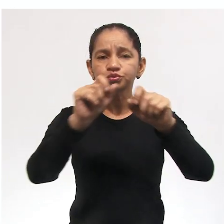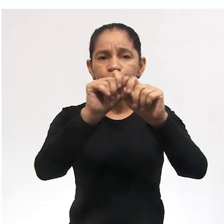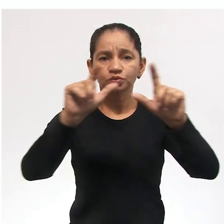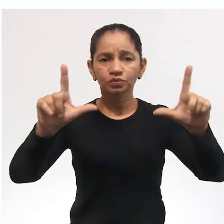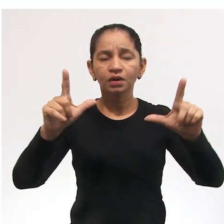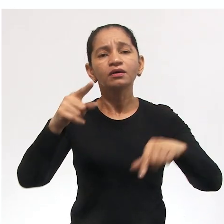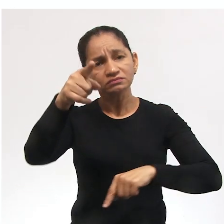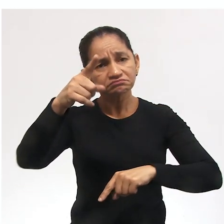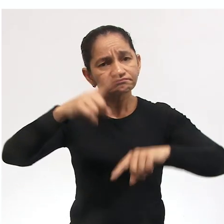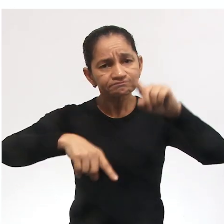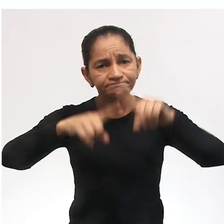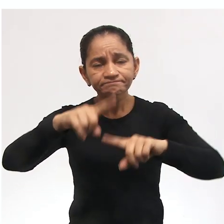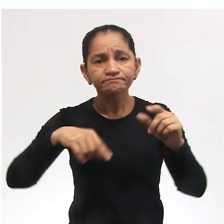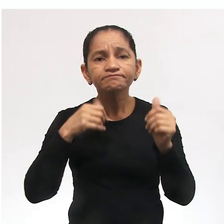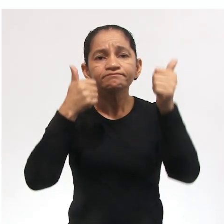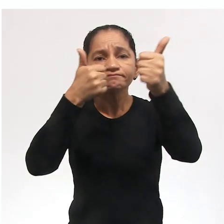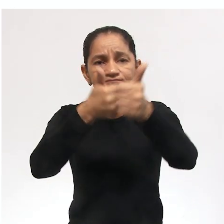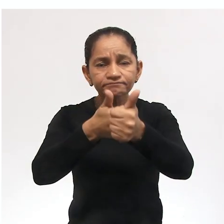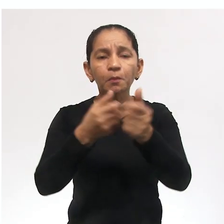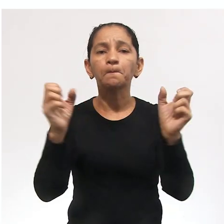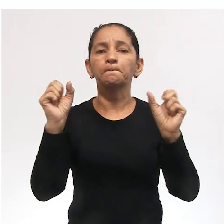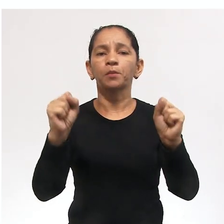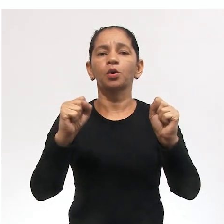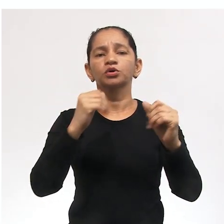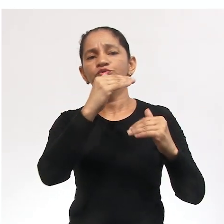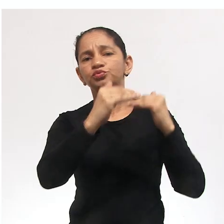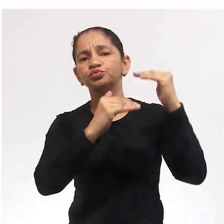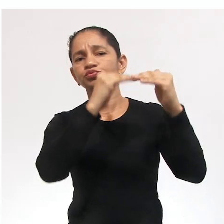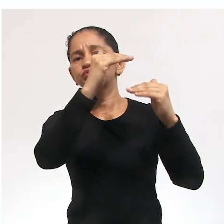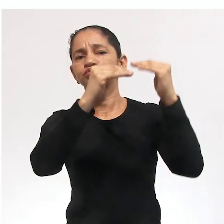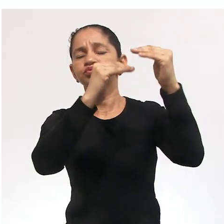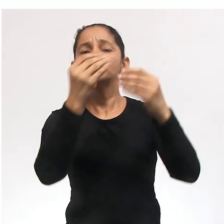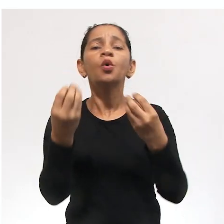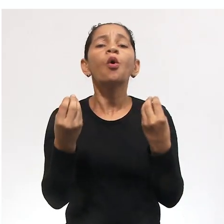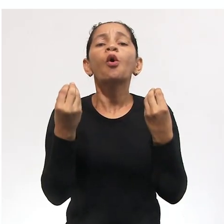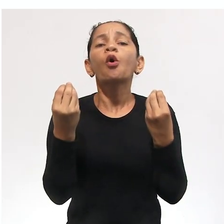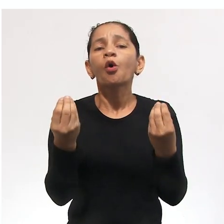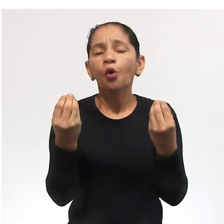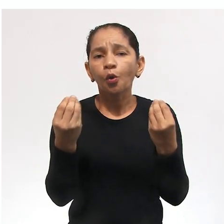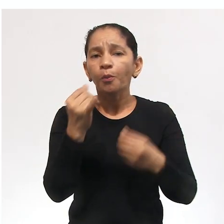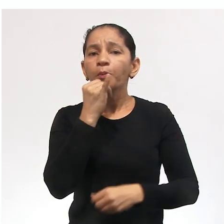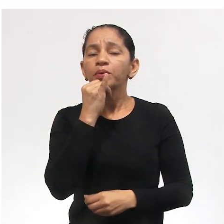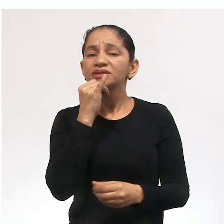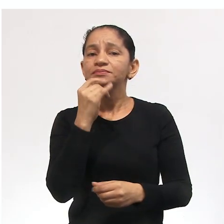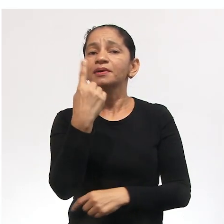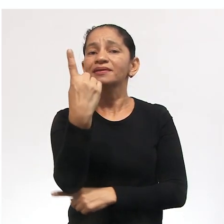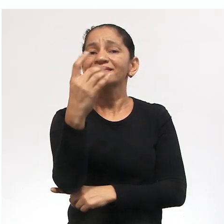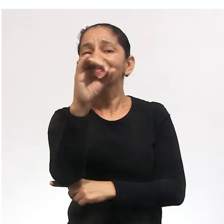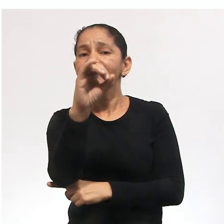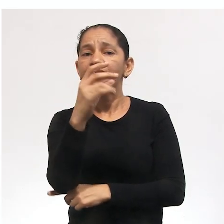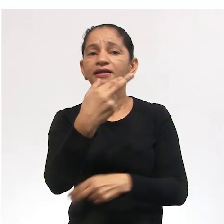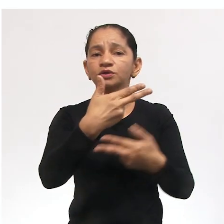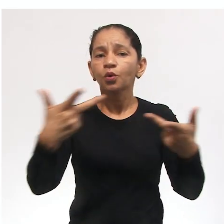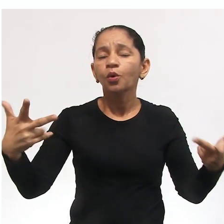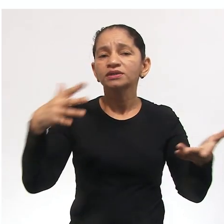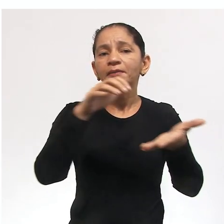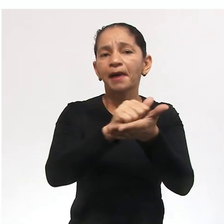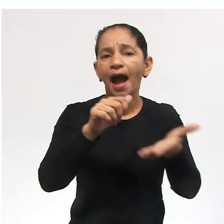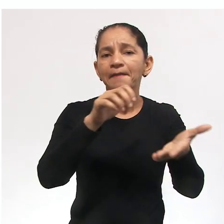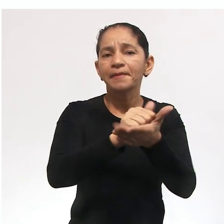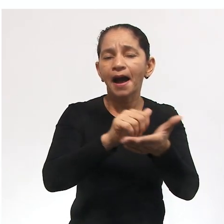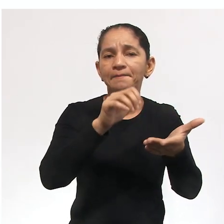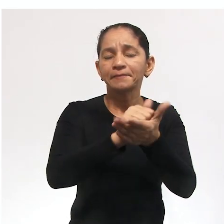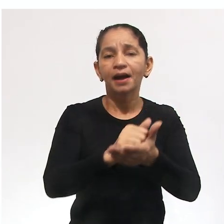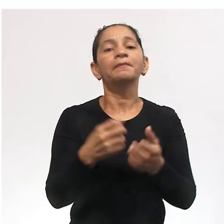estar disponível para vocês. A gente tem como ver a evolução desses 10 lançamentos, dessas 10